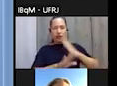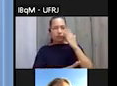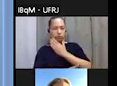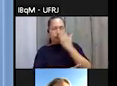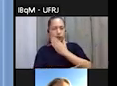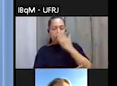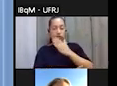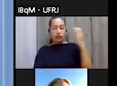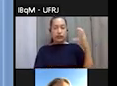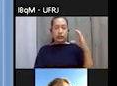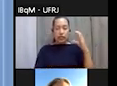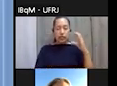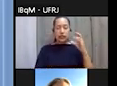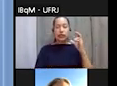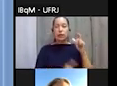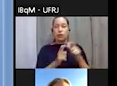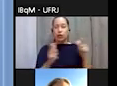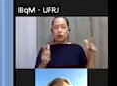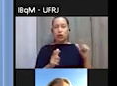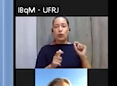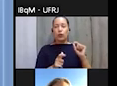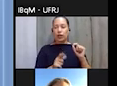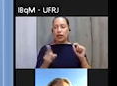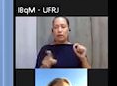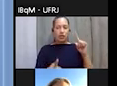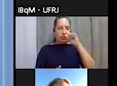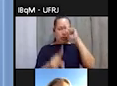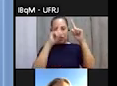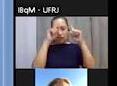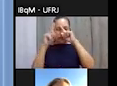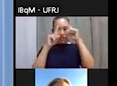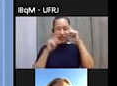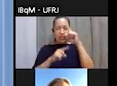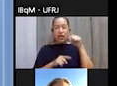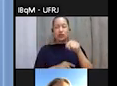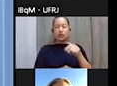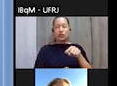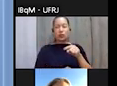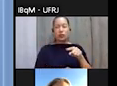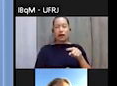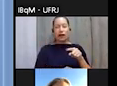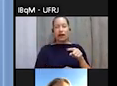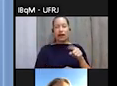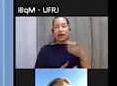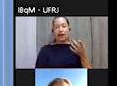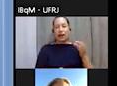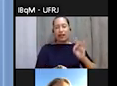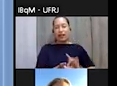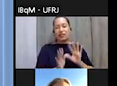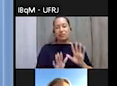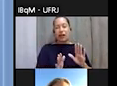em pressupostos legais. E essa invenção de uma realidade paralela é como se a